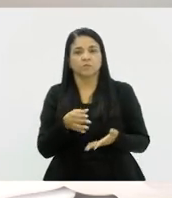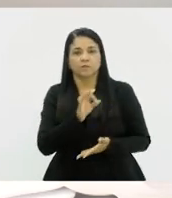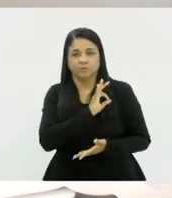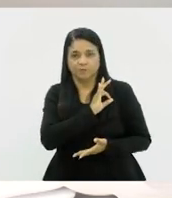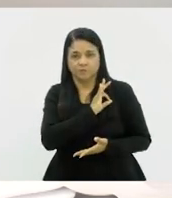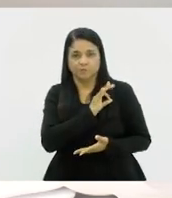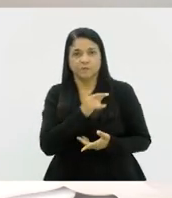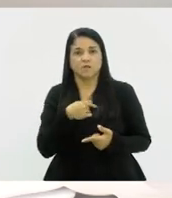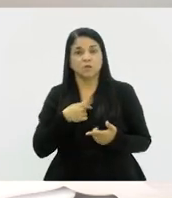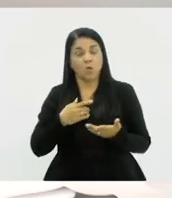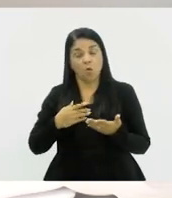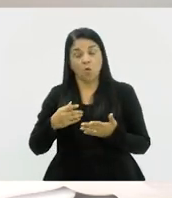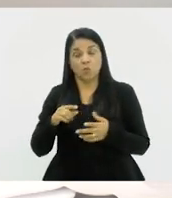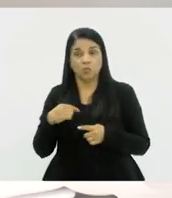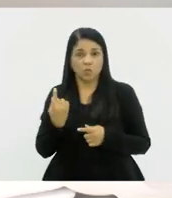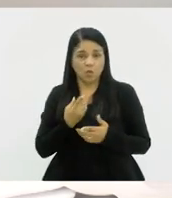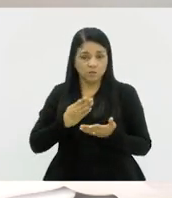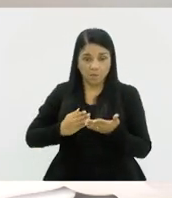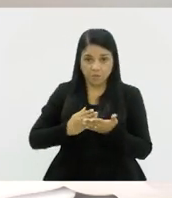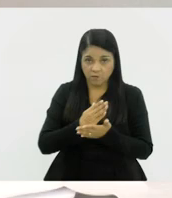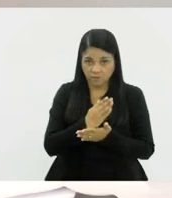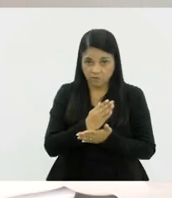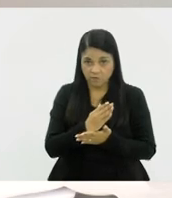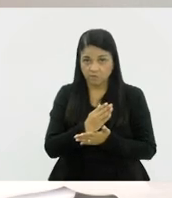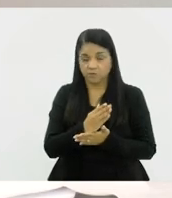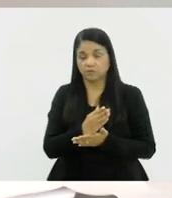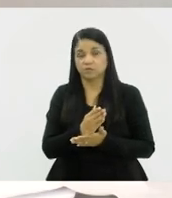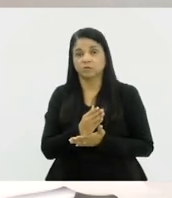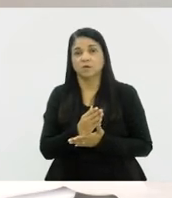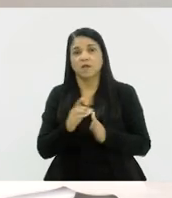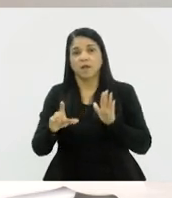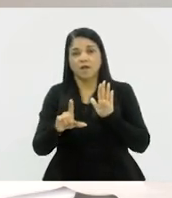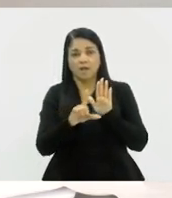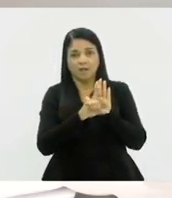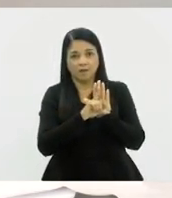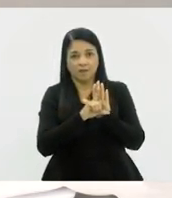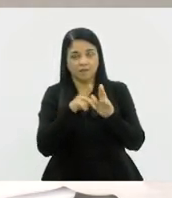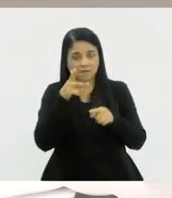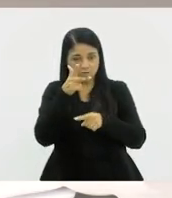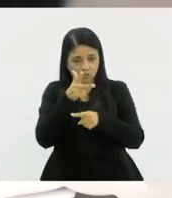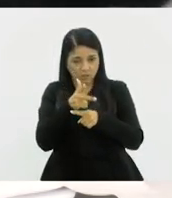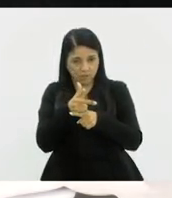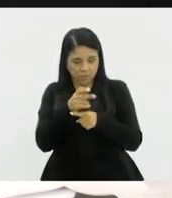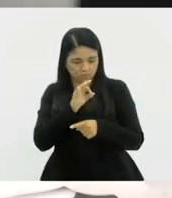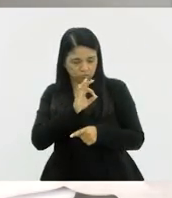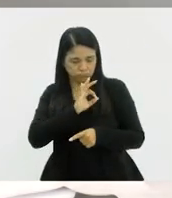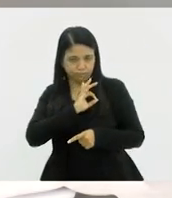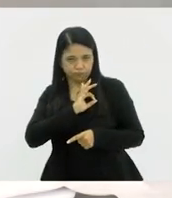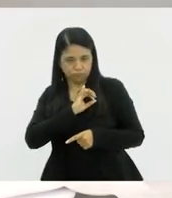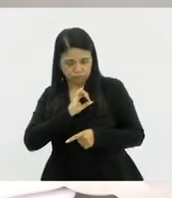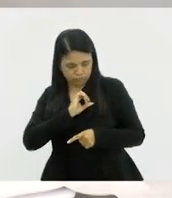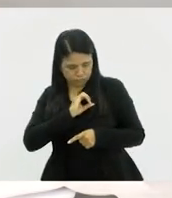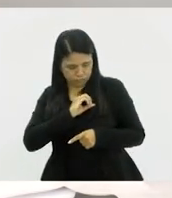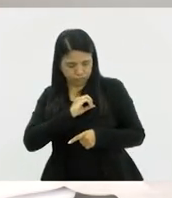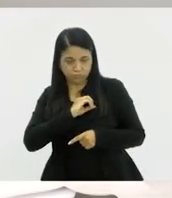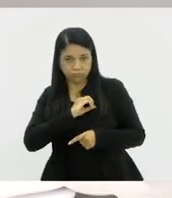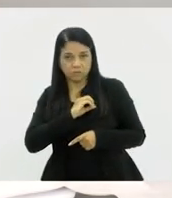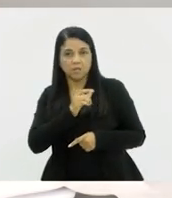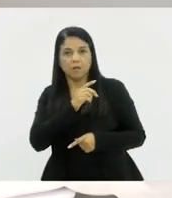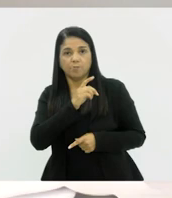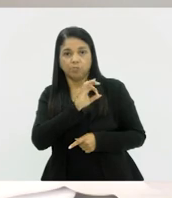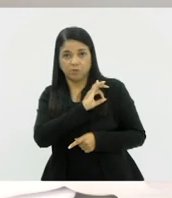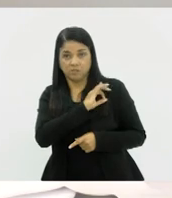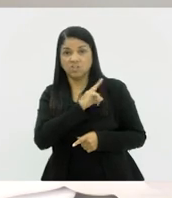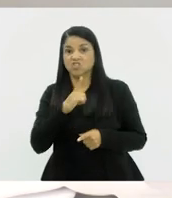Ricardo a a a lei das câmaras tinham cinco coronéis aqui na audiência